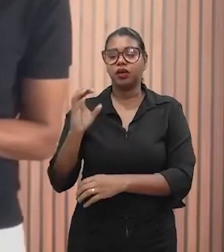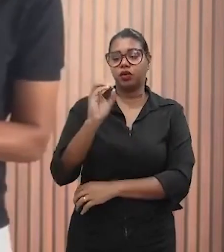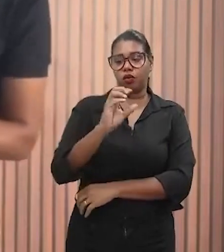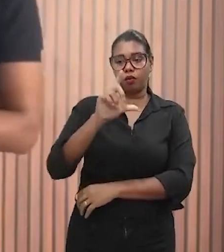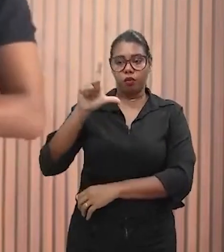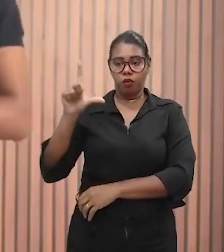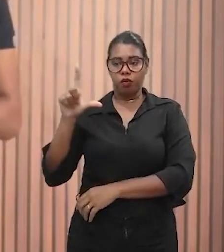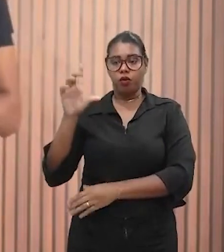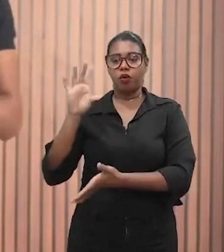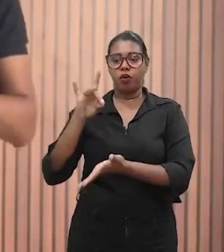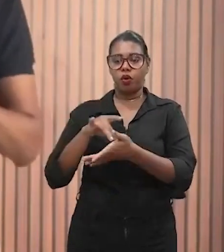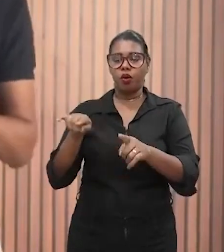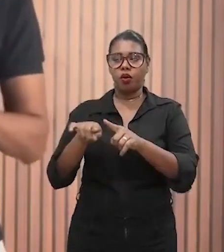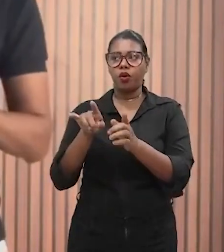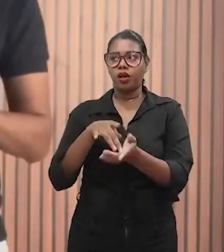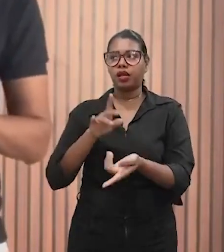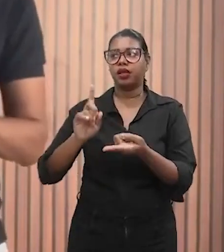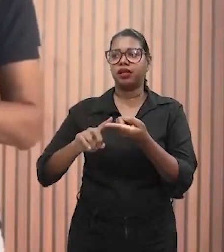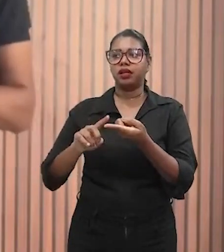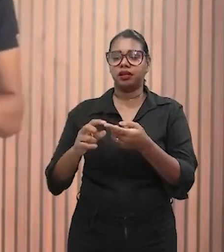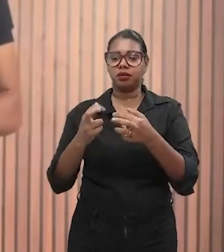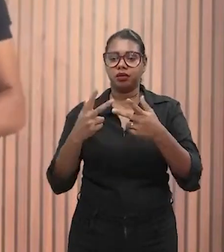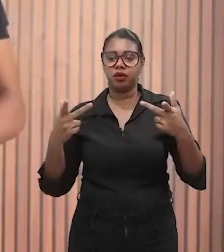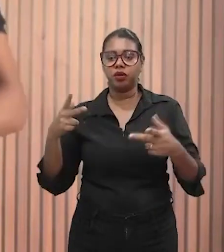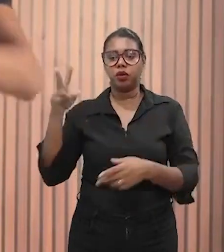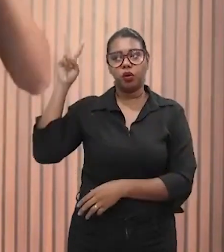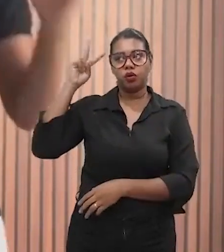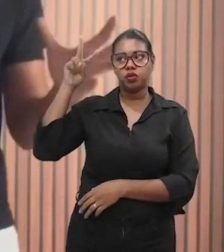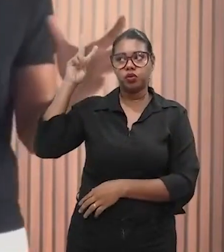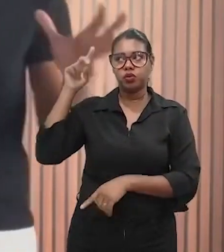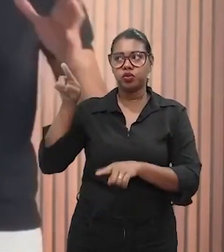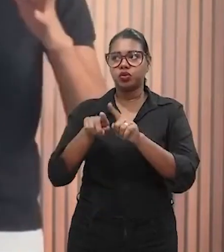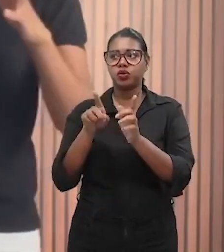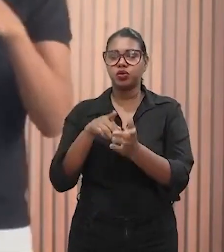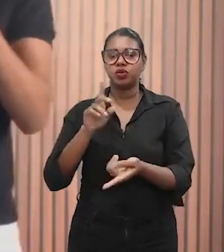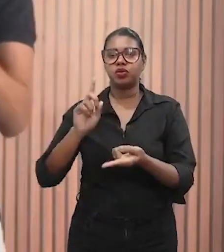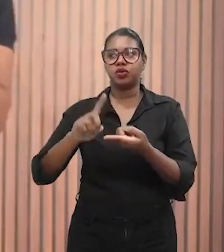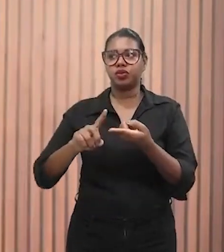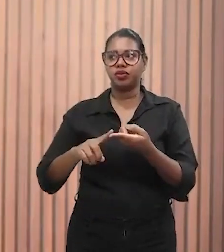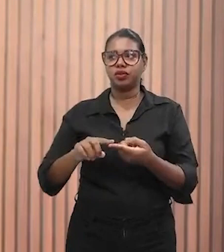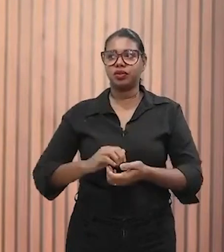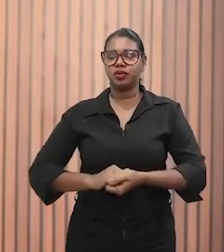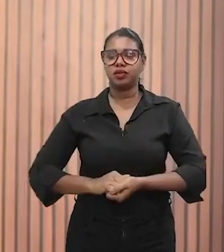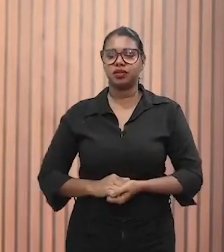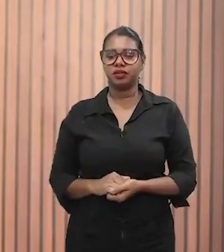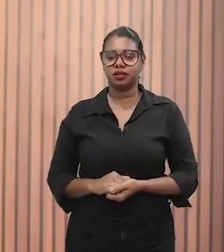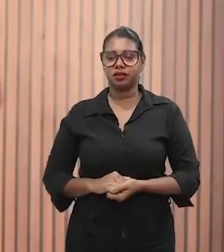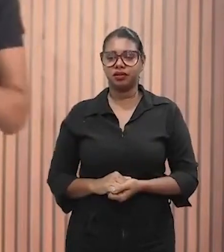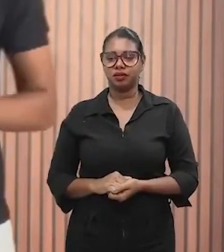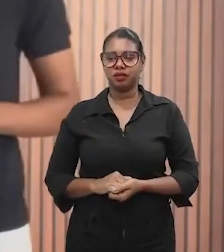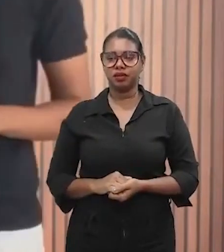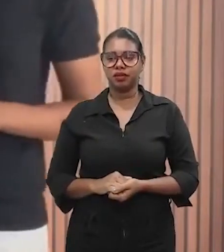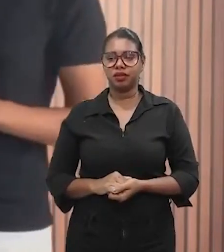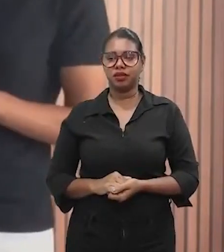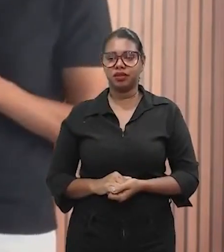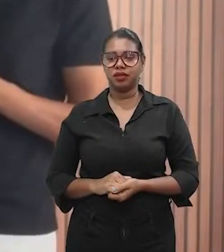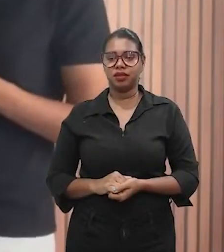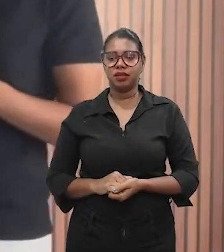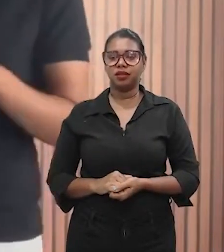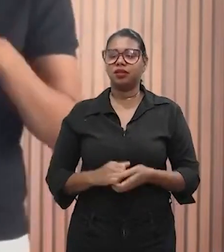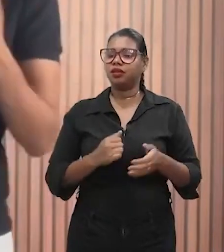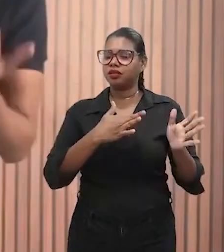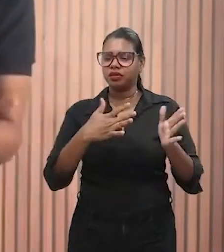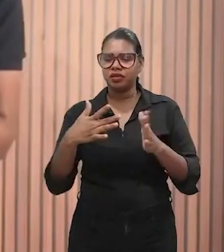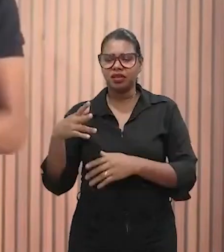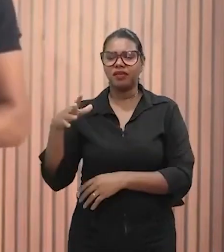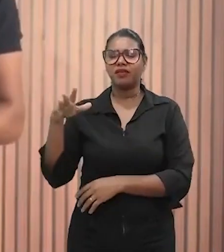que a gente conhece, né? Que alguns historiadores defendem, outros criticam, mas aí a gente vai no caminho do que a gente vai escutando já há